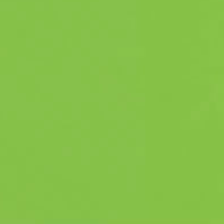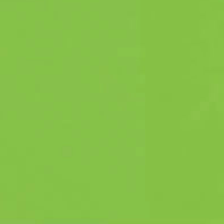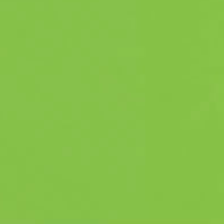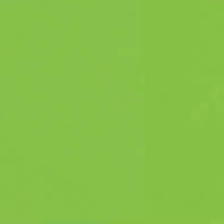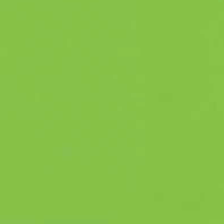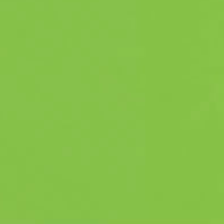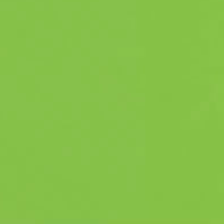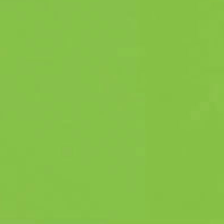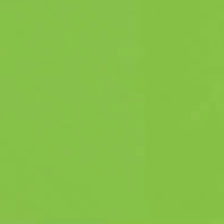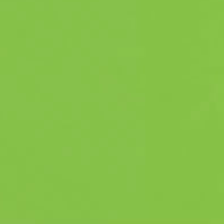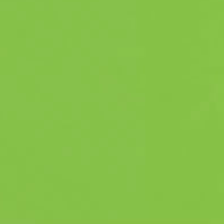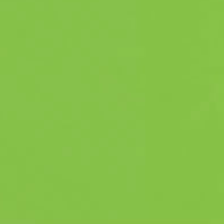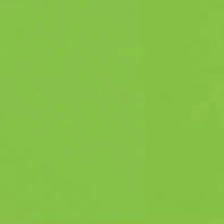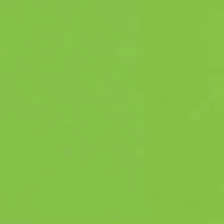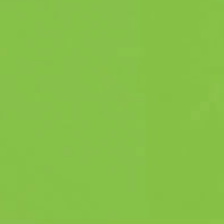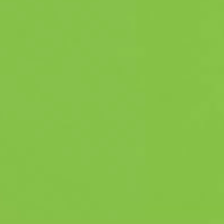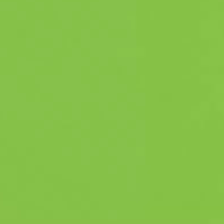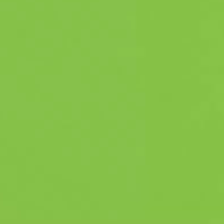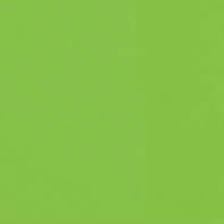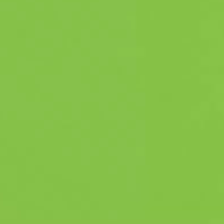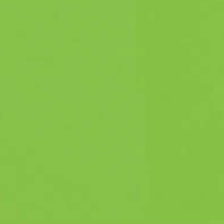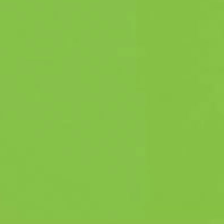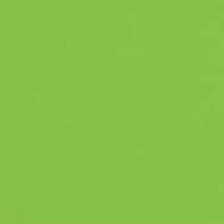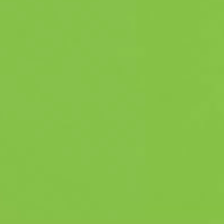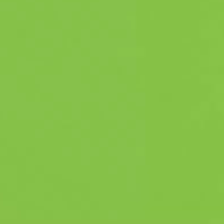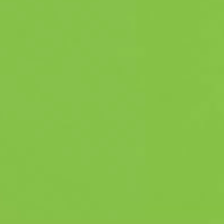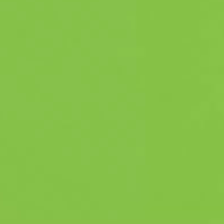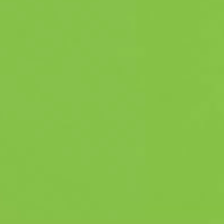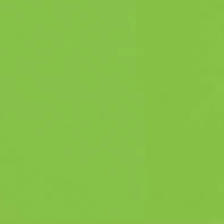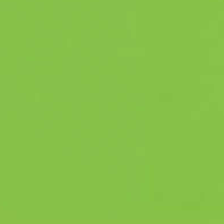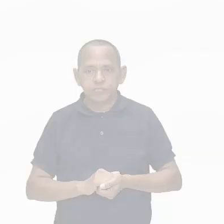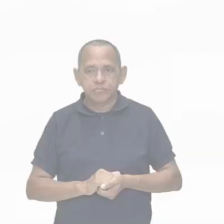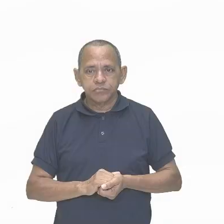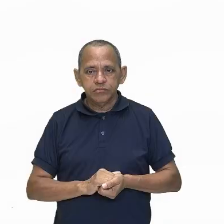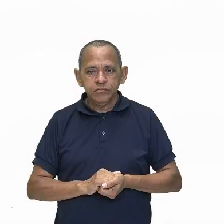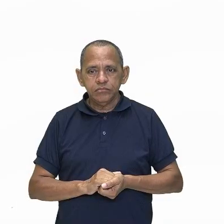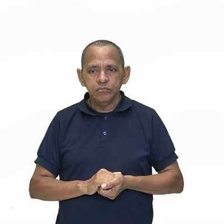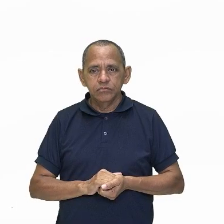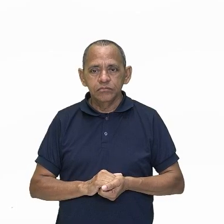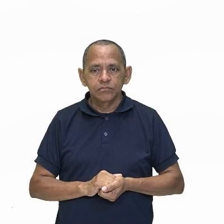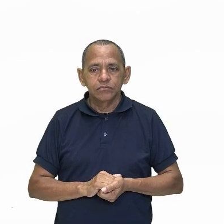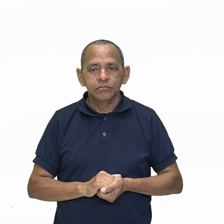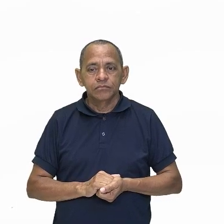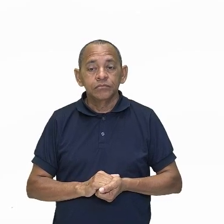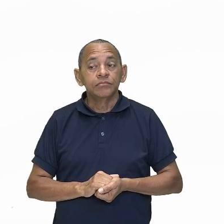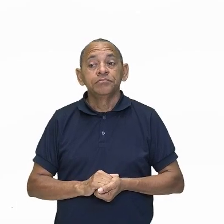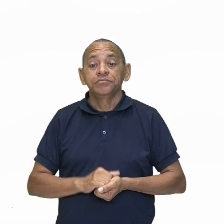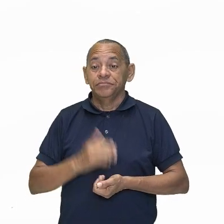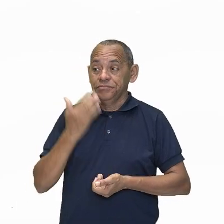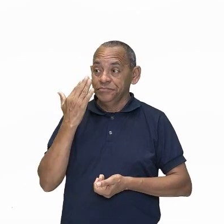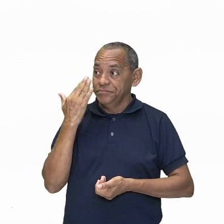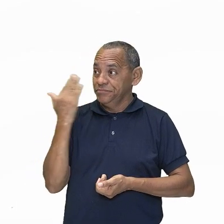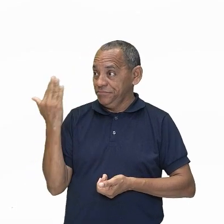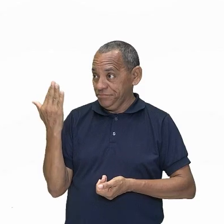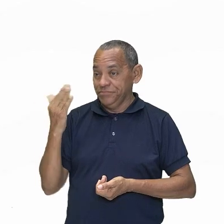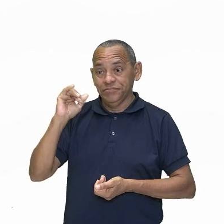a fusão e a fissão nuclear? É o que nós vamos ver agora. Veja só, nós temos aí na imagem, né, novamente, a fusão e